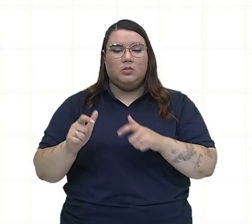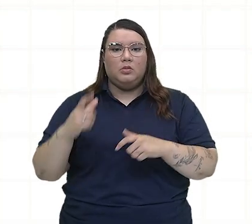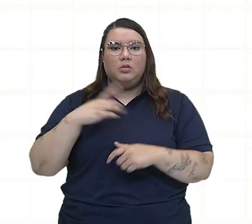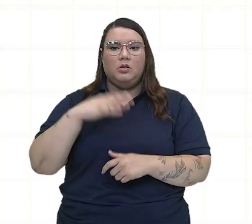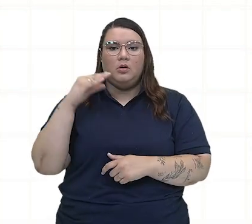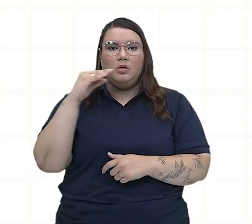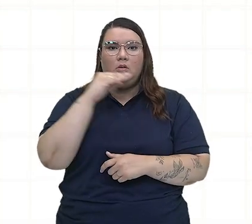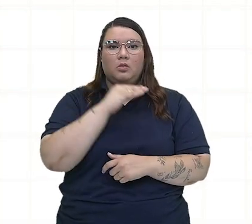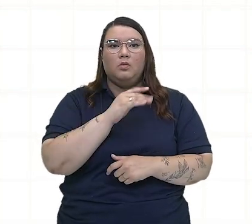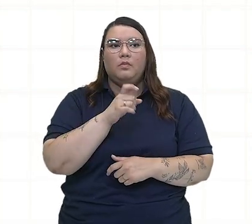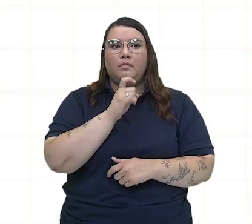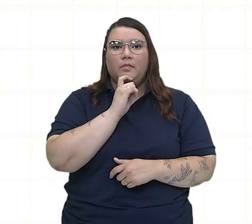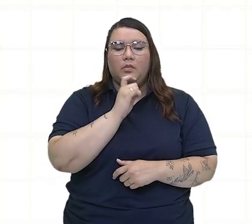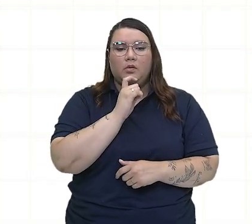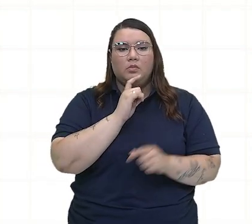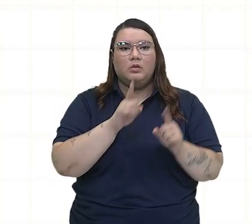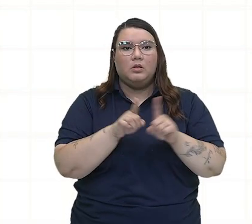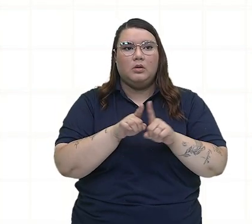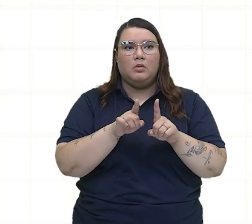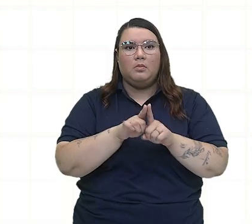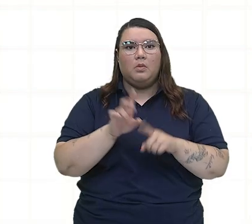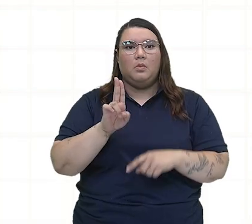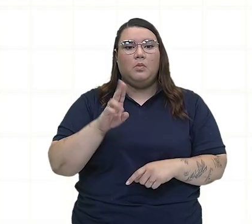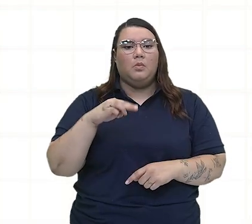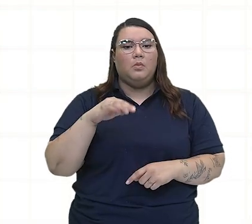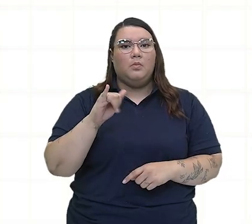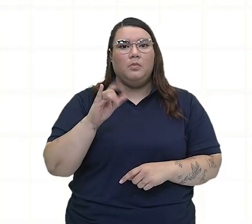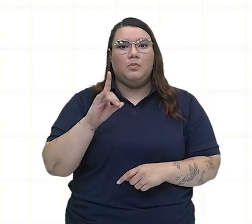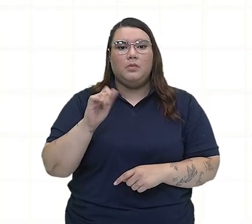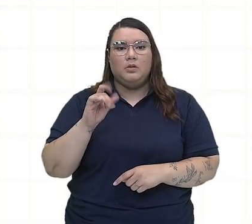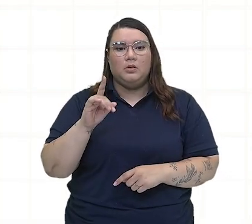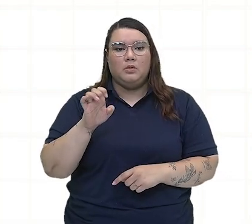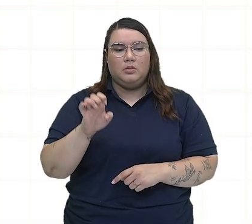calor, frio e ainda umidade.